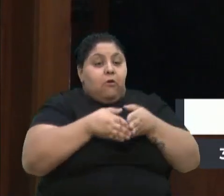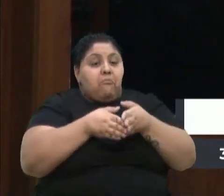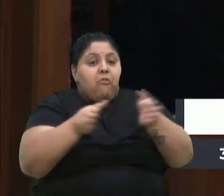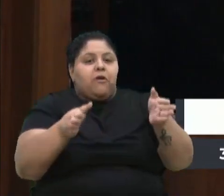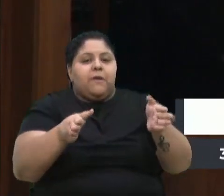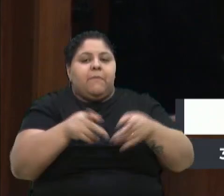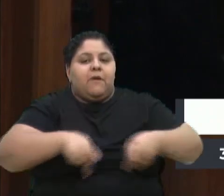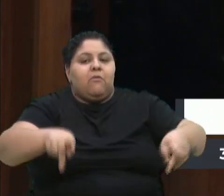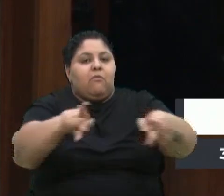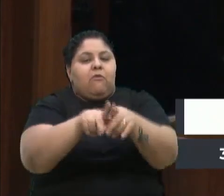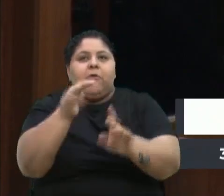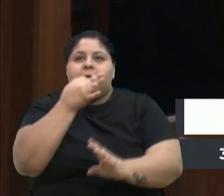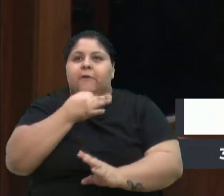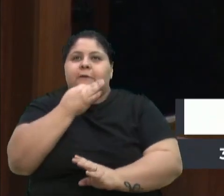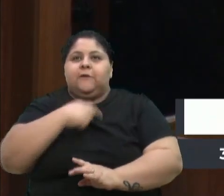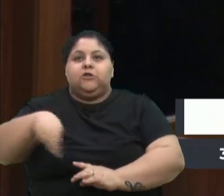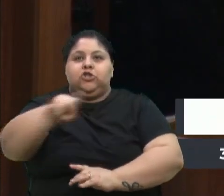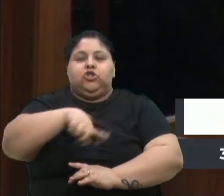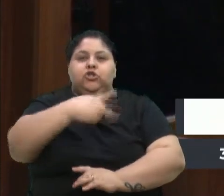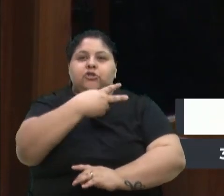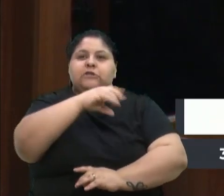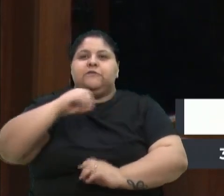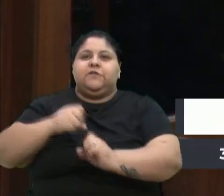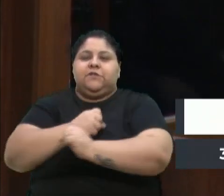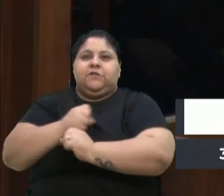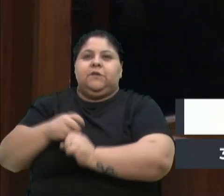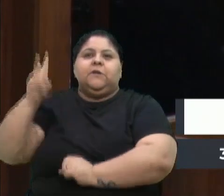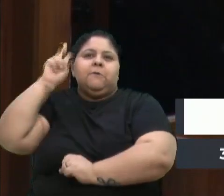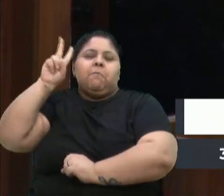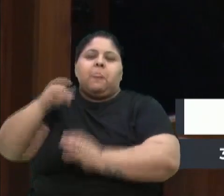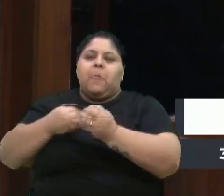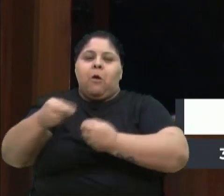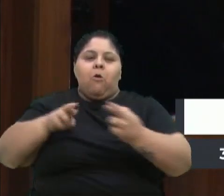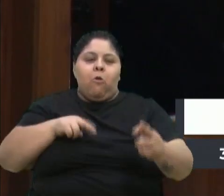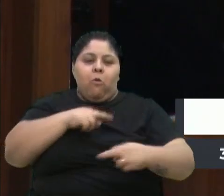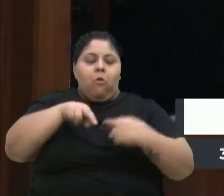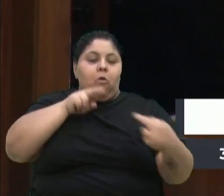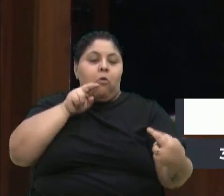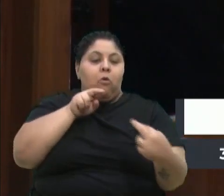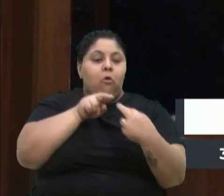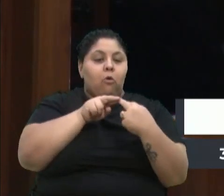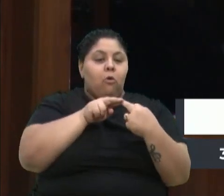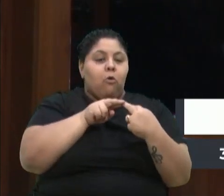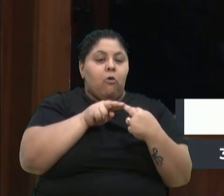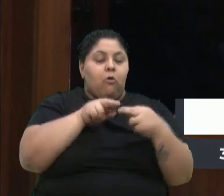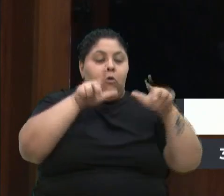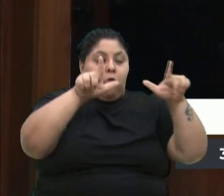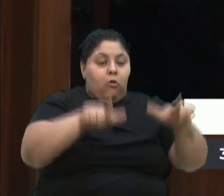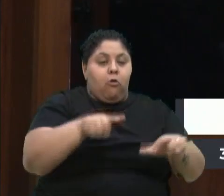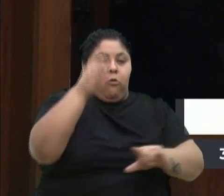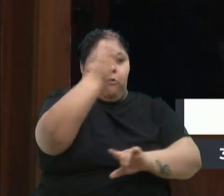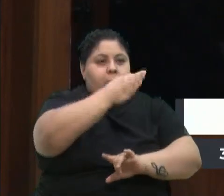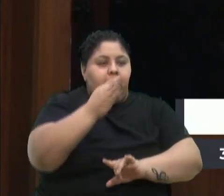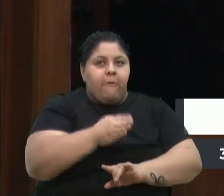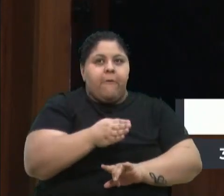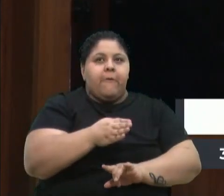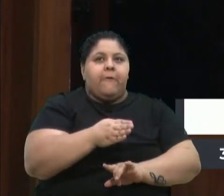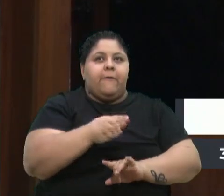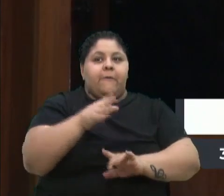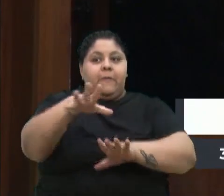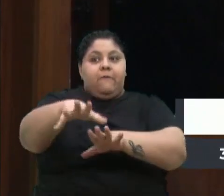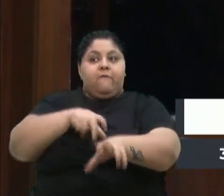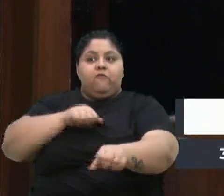caxiense. Nossos 20 anos de história servem como referência na modalidade nacional na formação